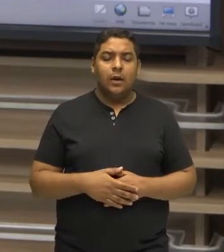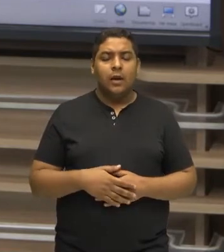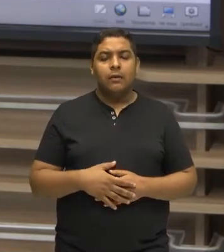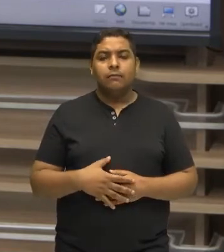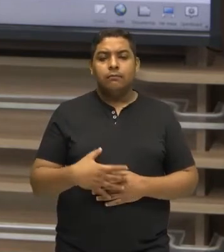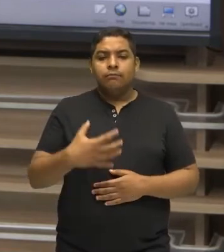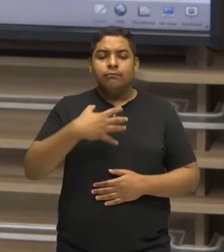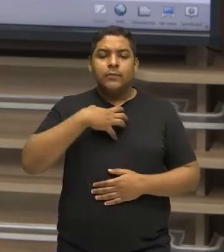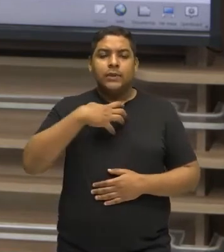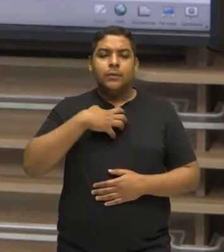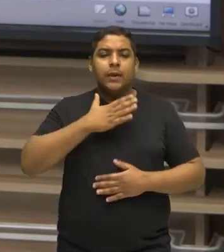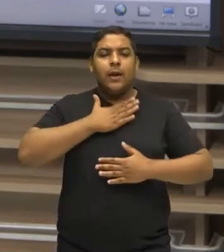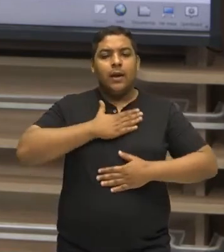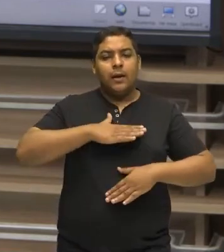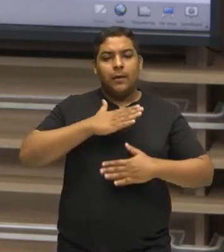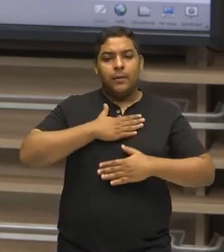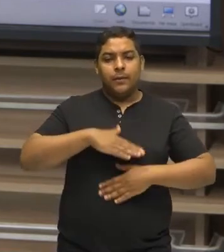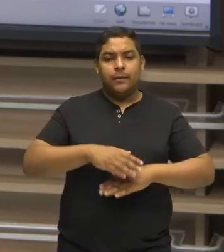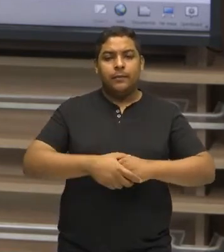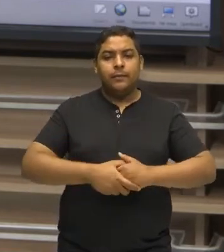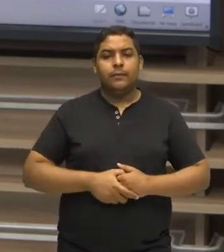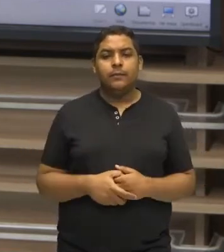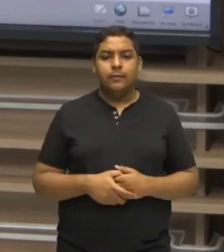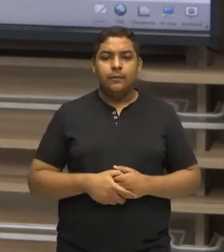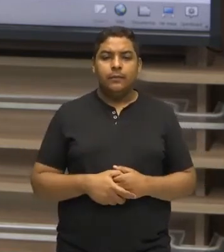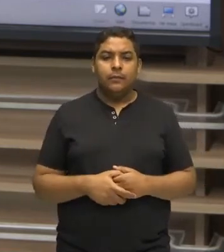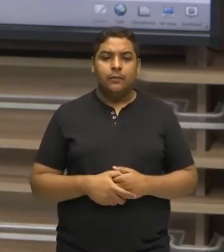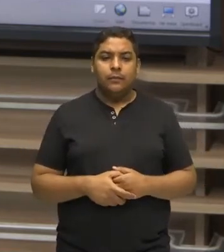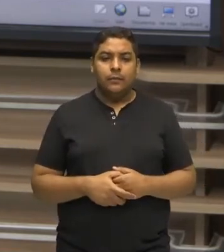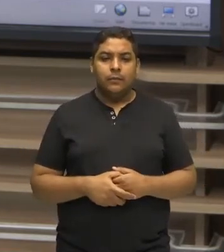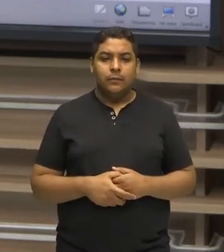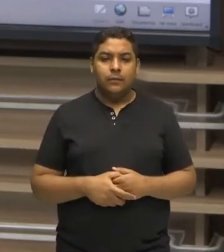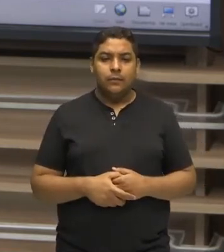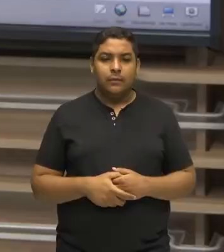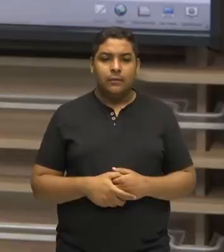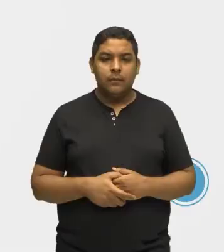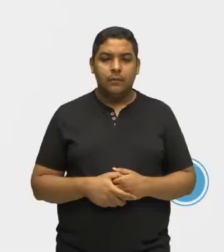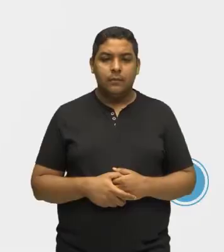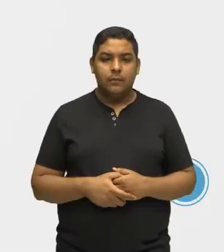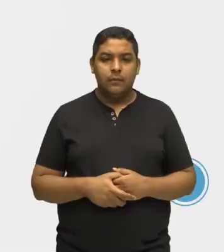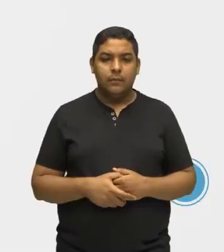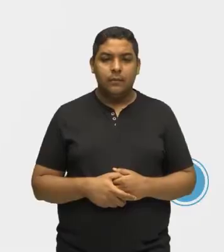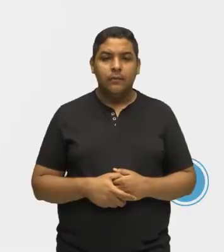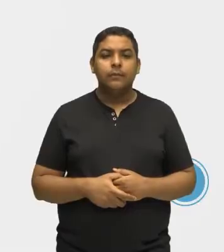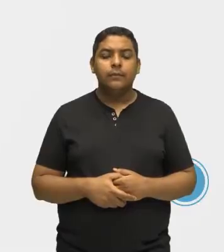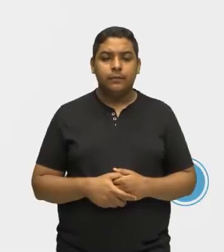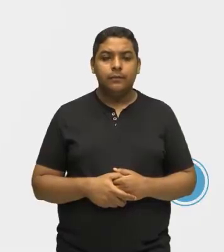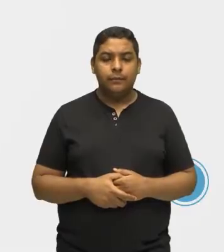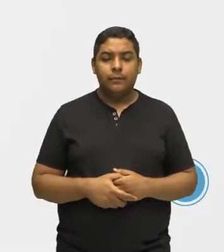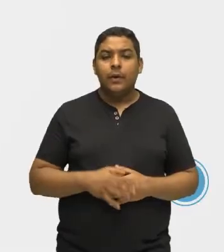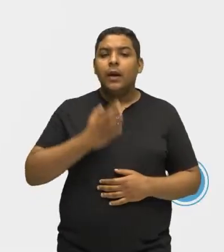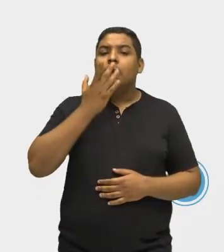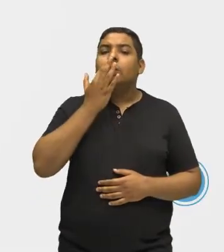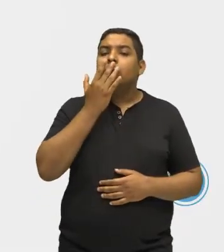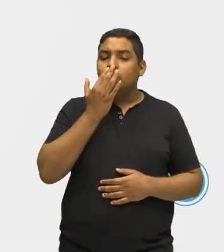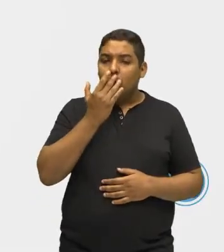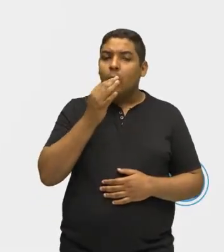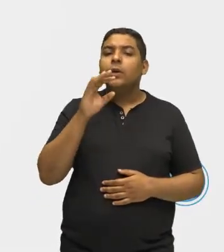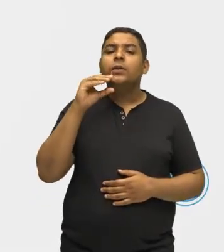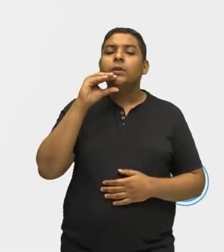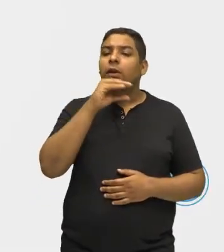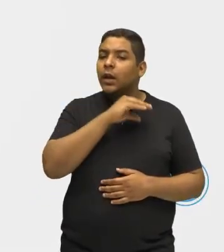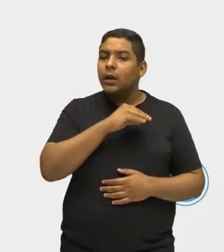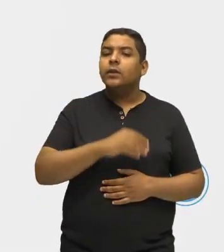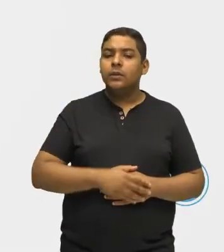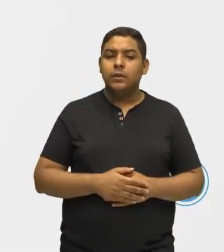tranquilidade. Então, vamos analisar o que vem ser as cores quentes. Bem, as cores quentes transmitem